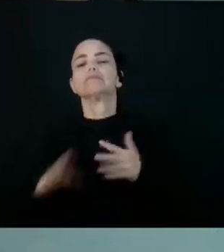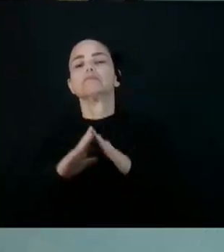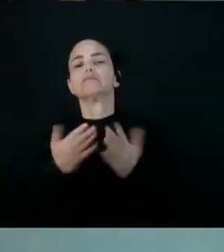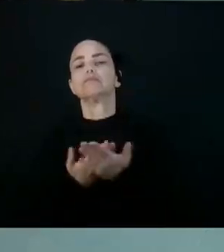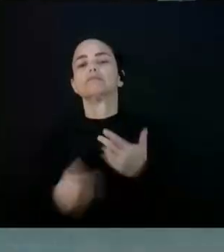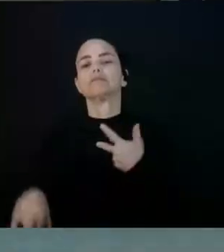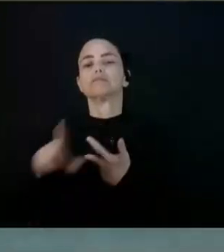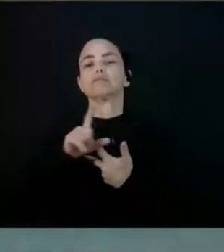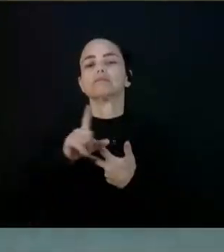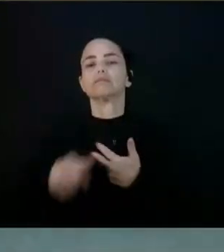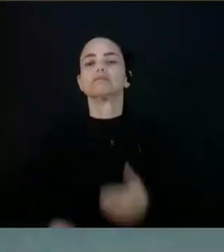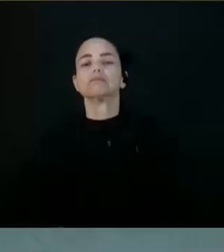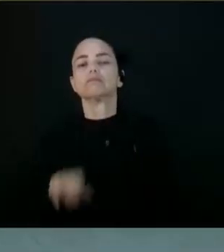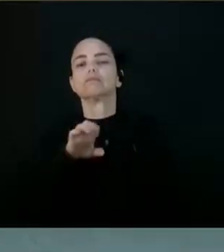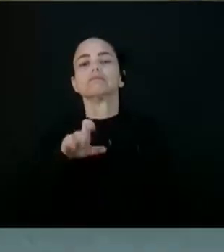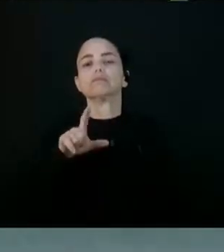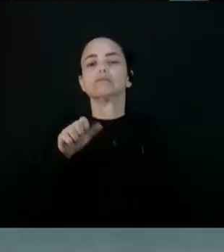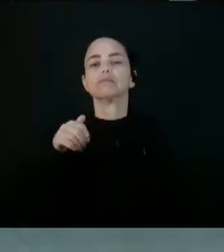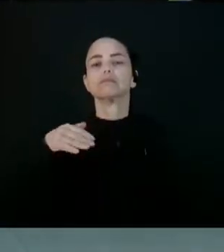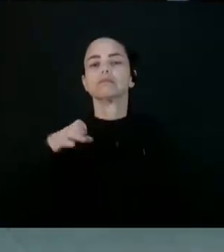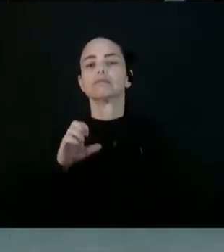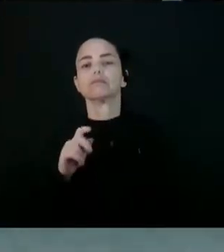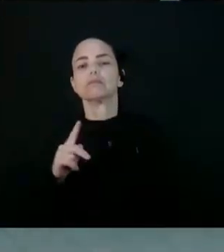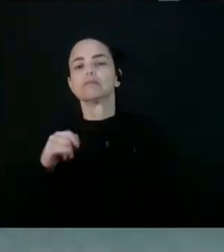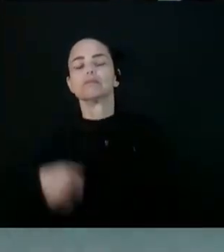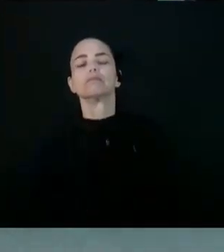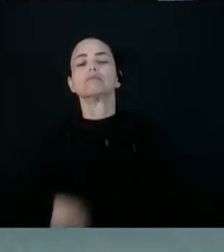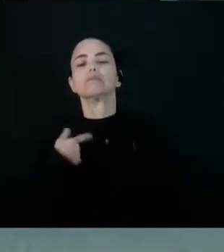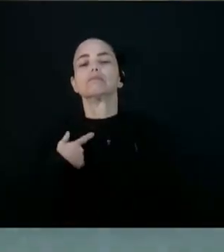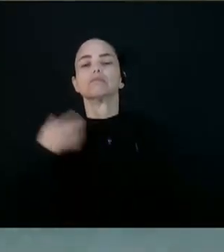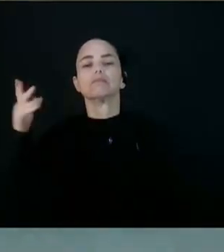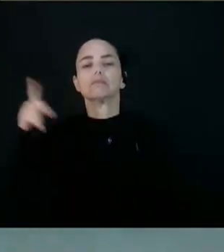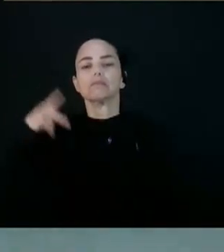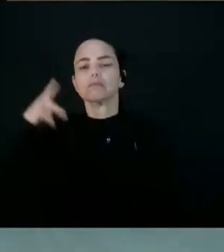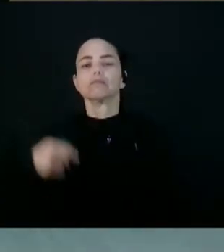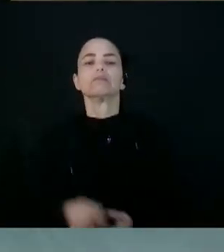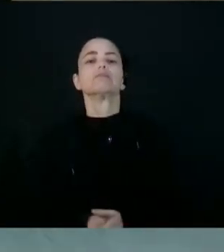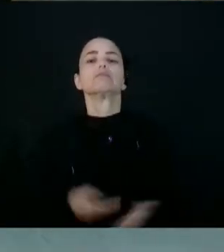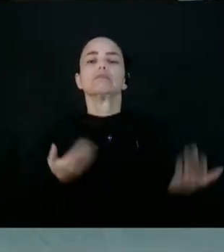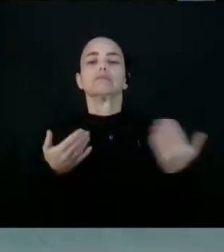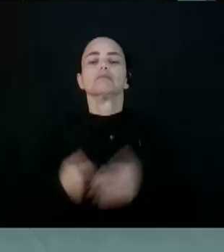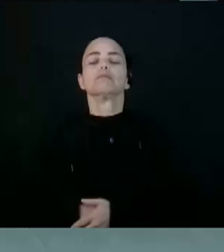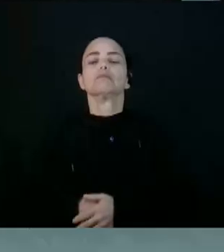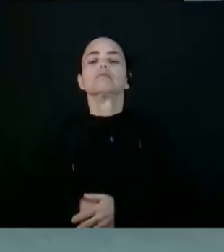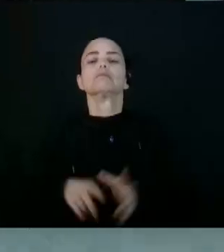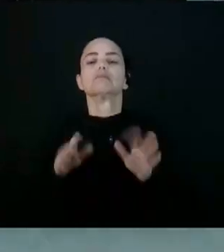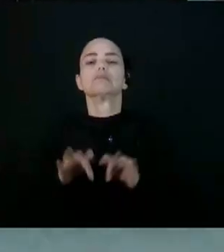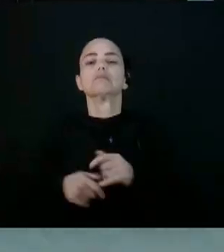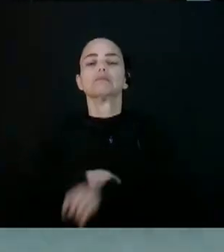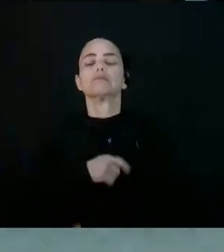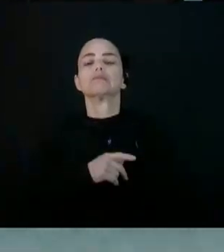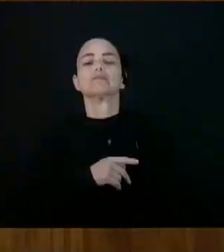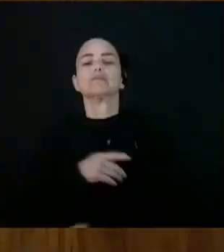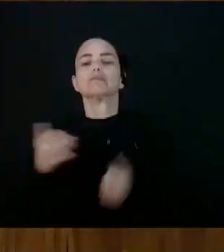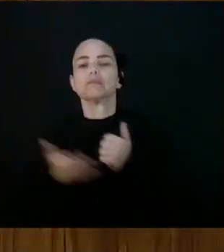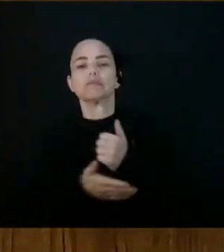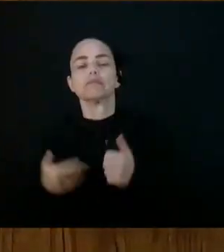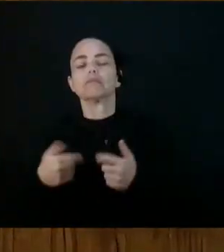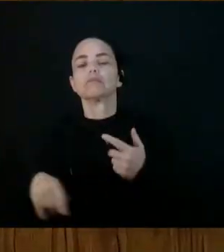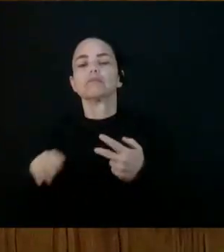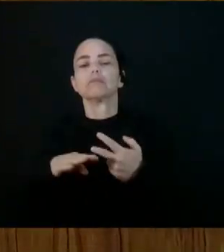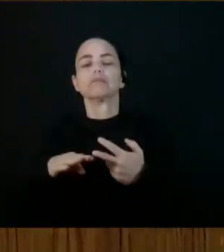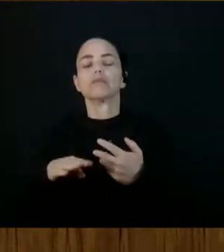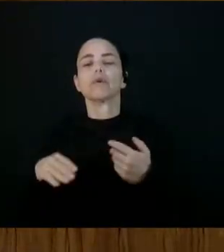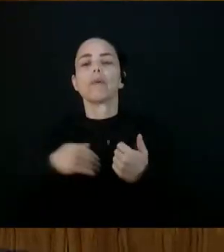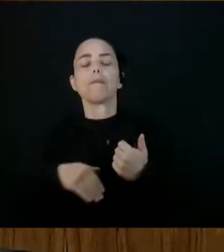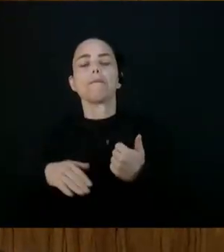Campinas, a Elecamp, o Parlamento Jovem busca aproximar estudantes dos anos finais do ensino fundamental e do ensino médio do